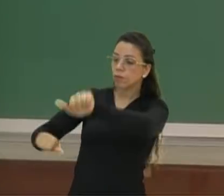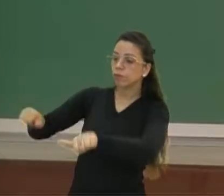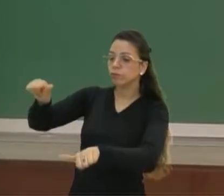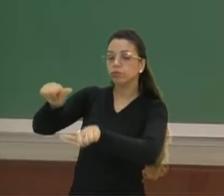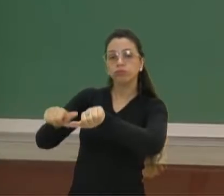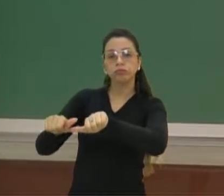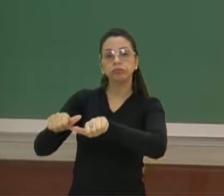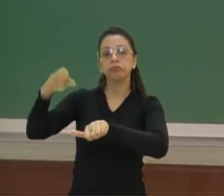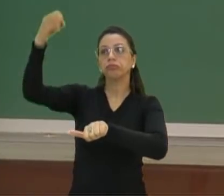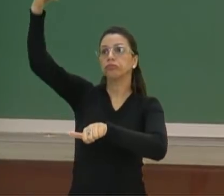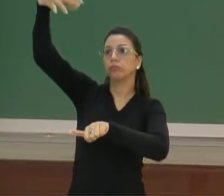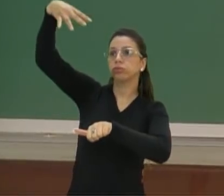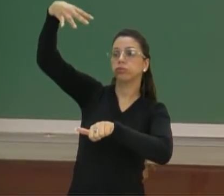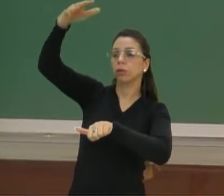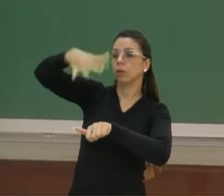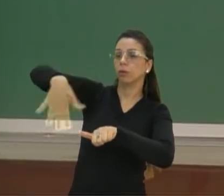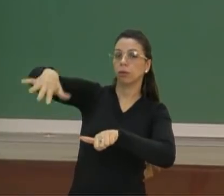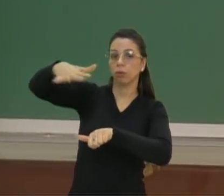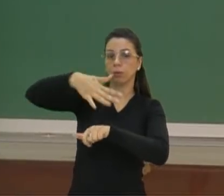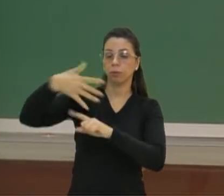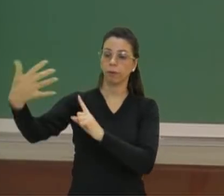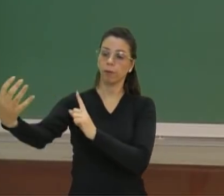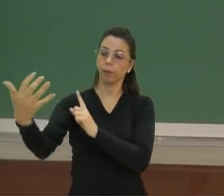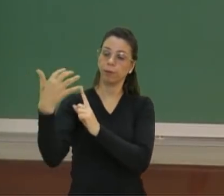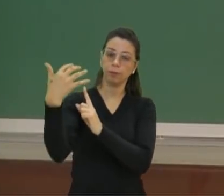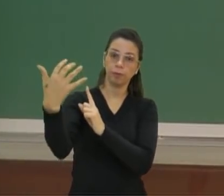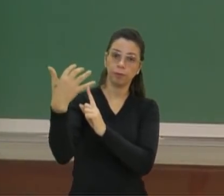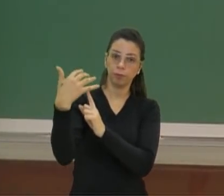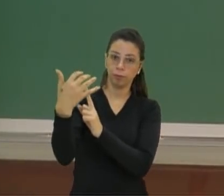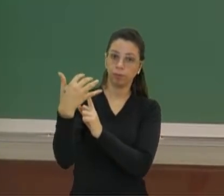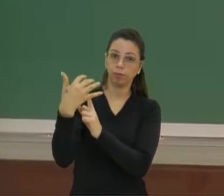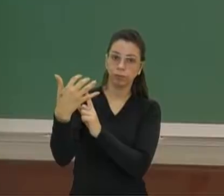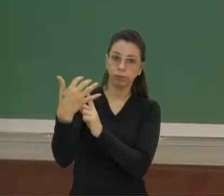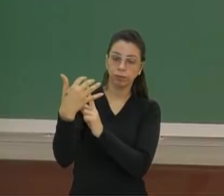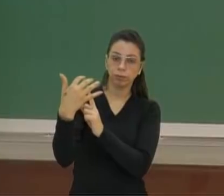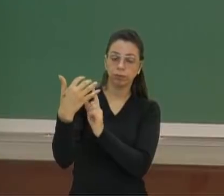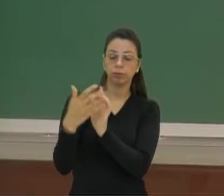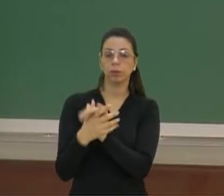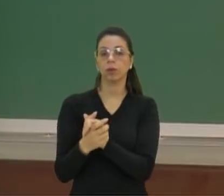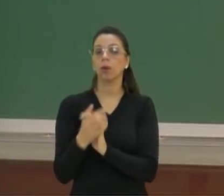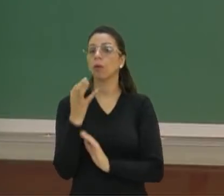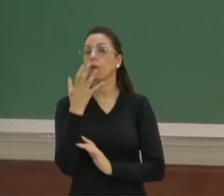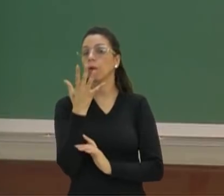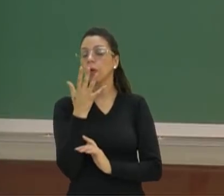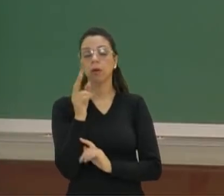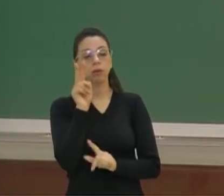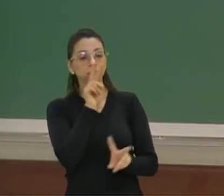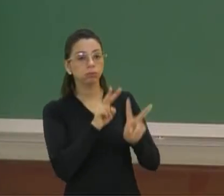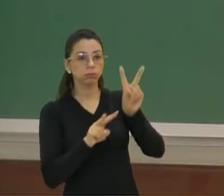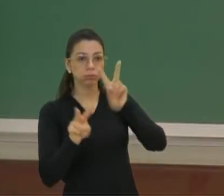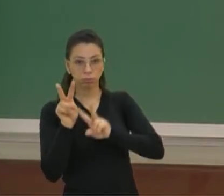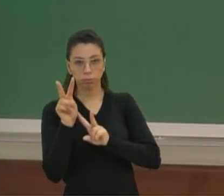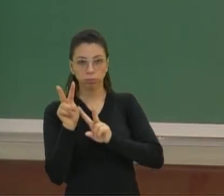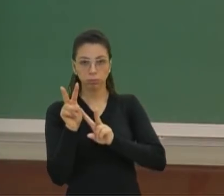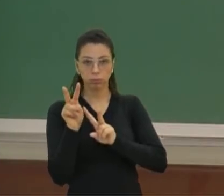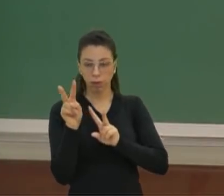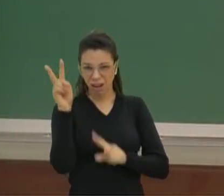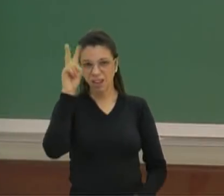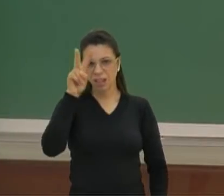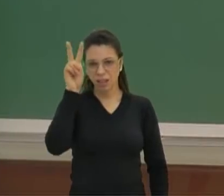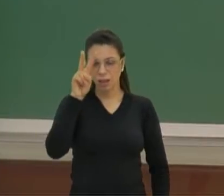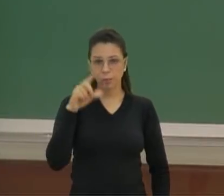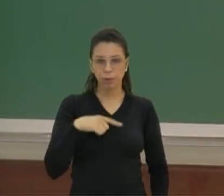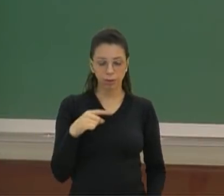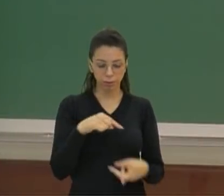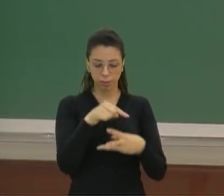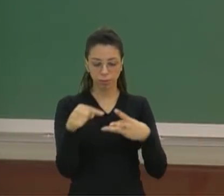A luminosidade do ambiente vai refletir nos objetos coloridos e nós vamos visualizá-los, né? Lembra que a gente tinha